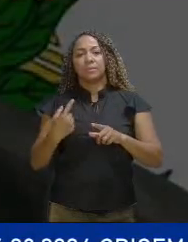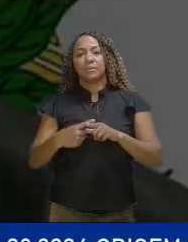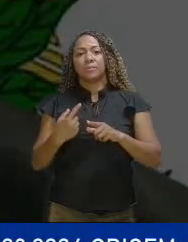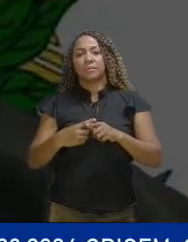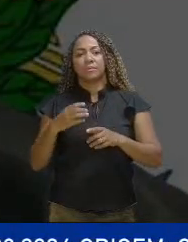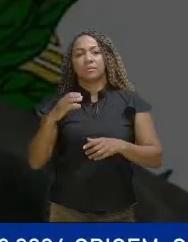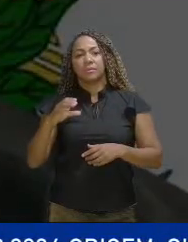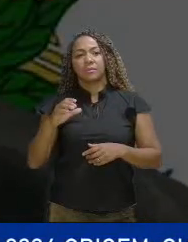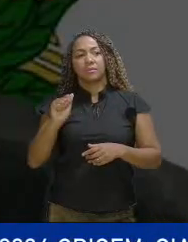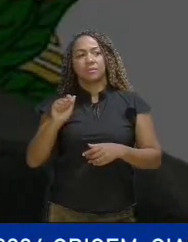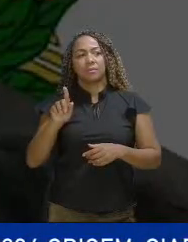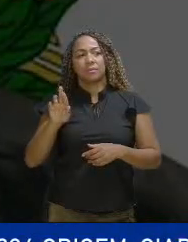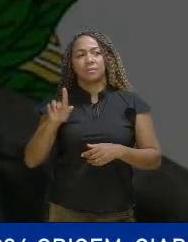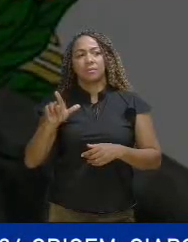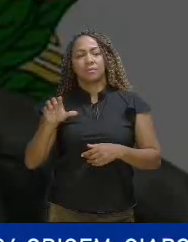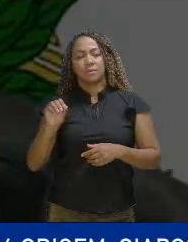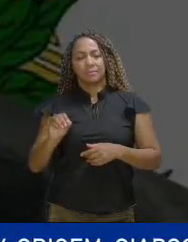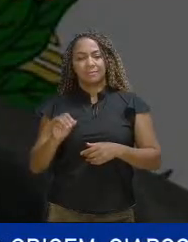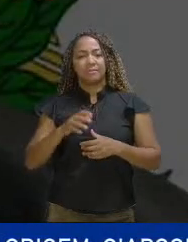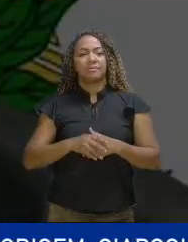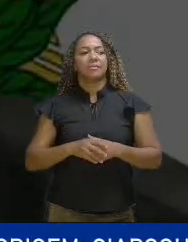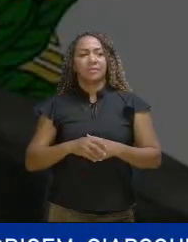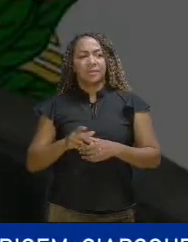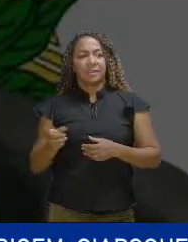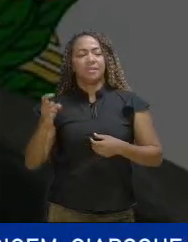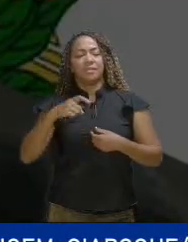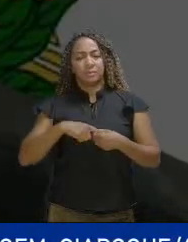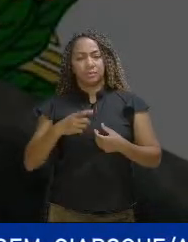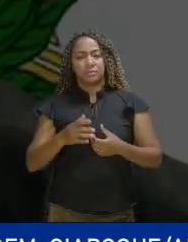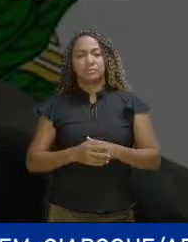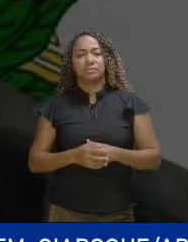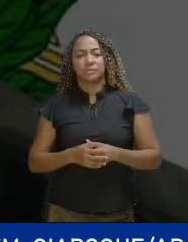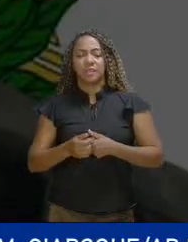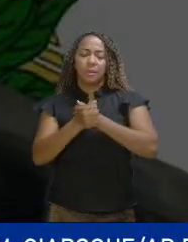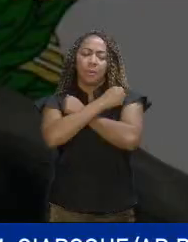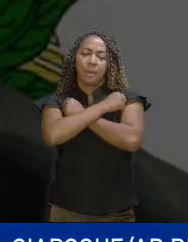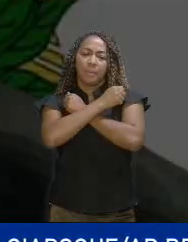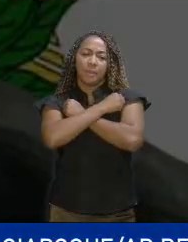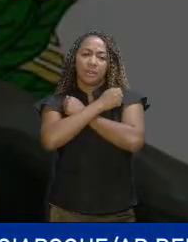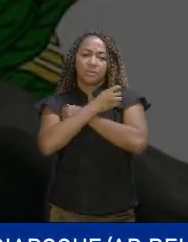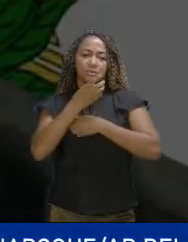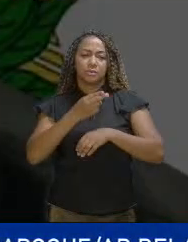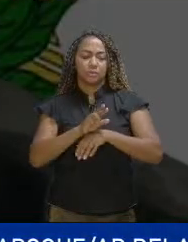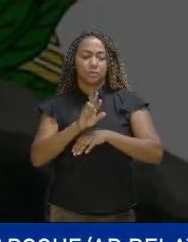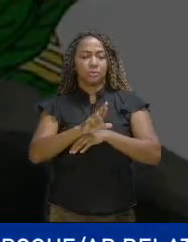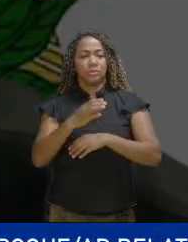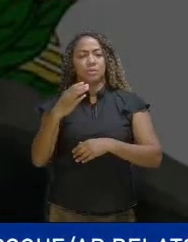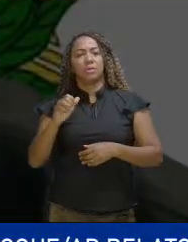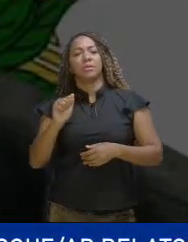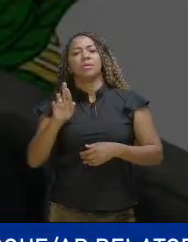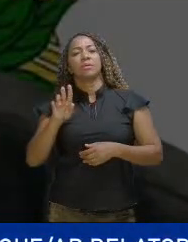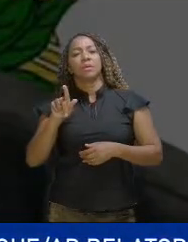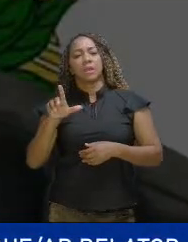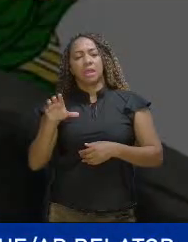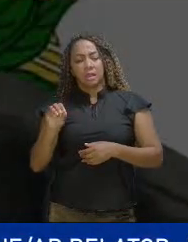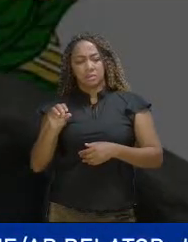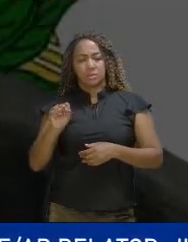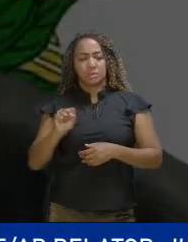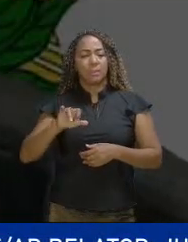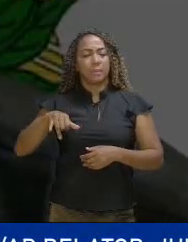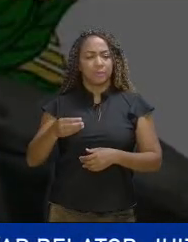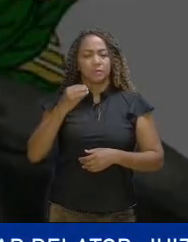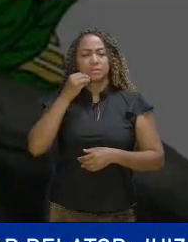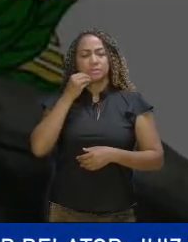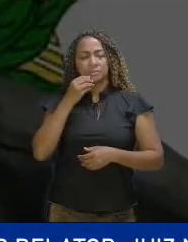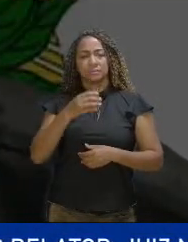Carlos castanhos Fernando vai escuros, atuar, e olhos aí ele amarelados acabou castanho reconectando. escuro, nariz afilado, abração, usa óculos de maçã escuro, doutor traçada Carlos. preta. Eu vou aproveitar aqui também